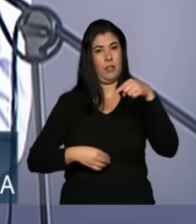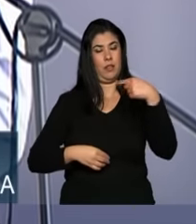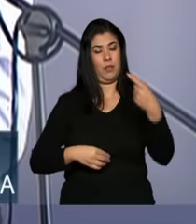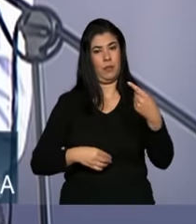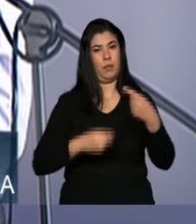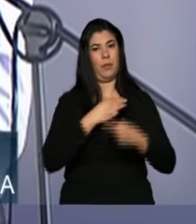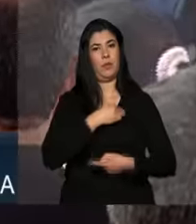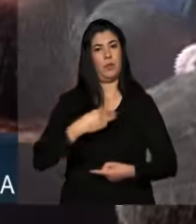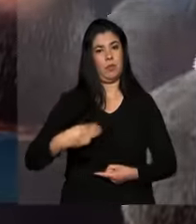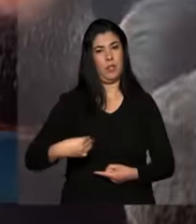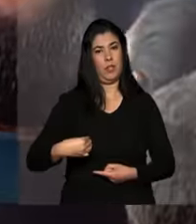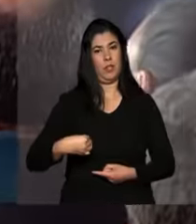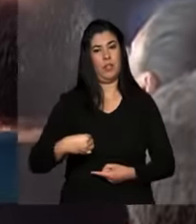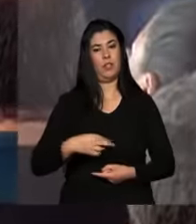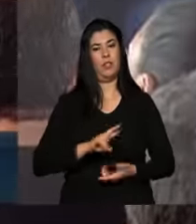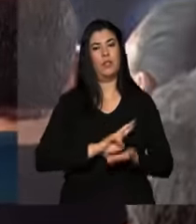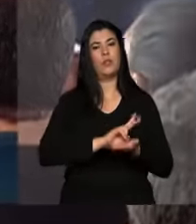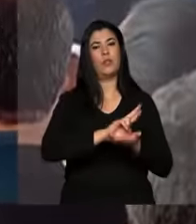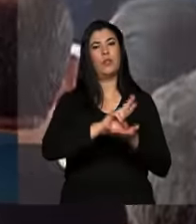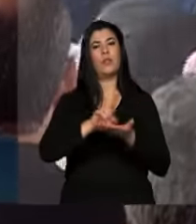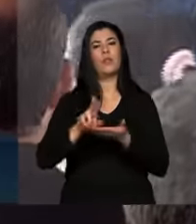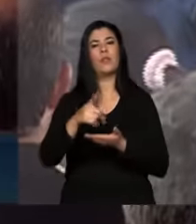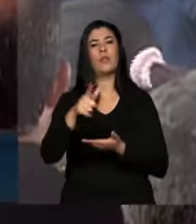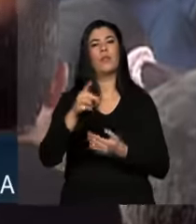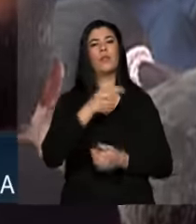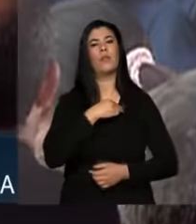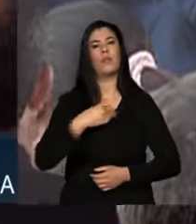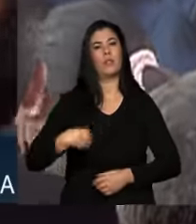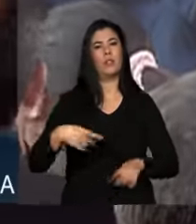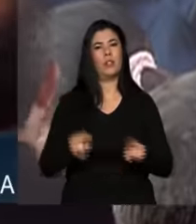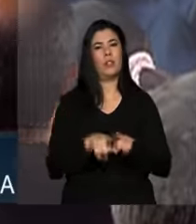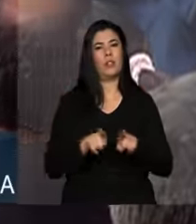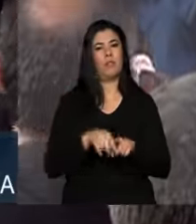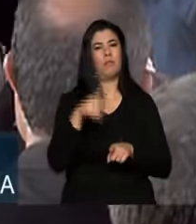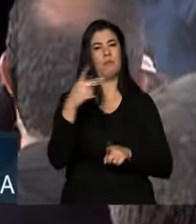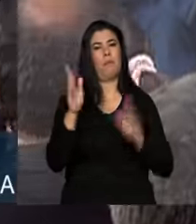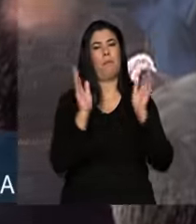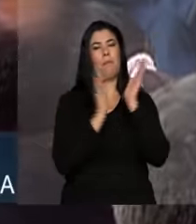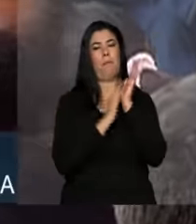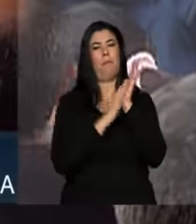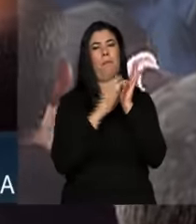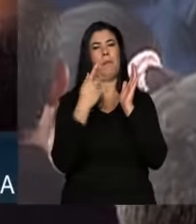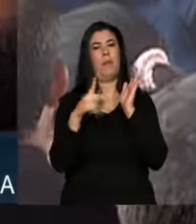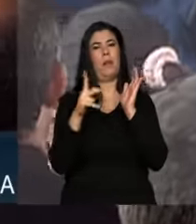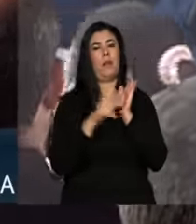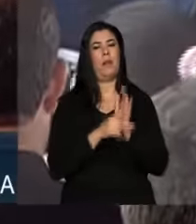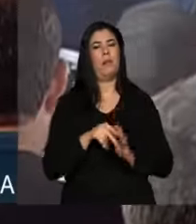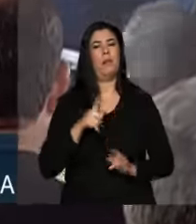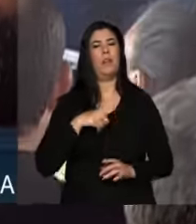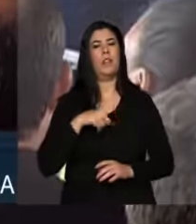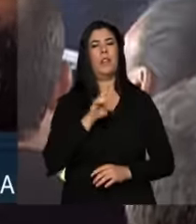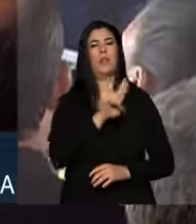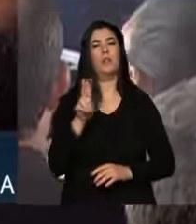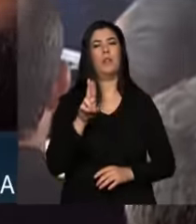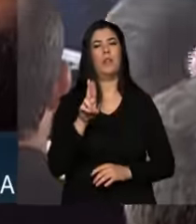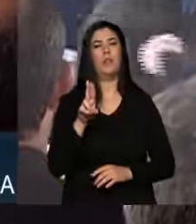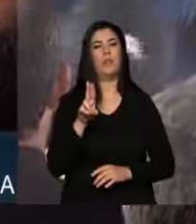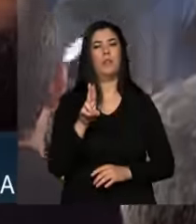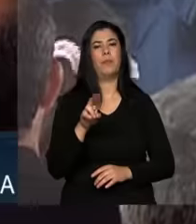Jacques Wagner, entre todos os seus ministros, está de parabéns esse ministro nota 10, chamado